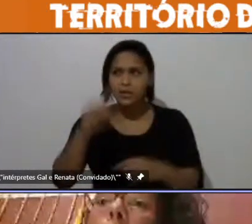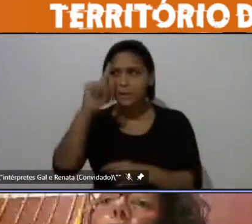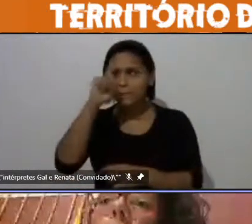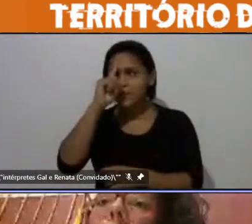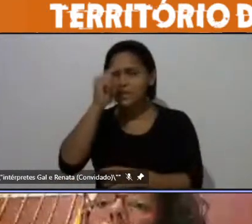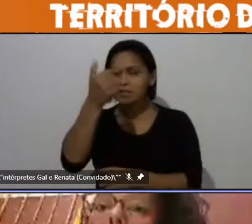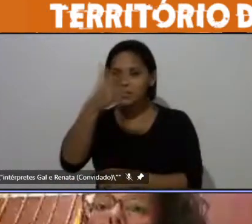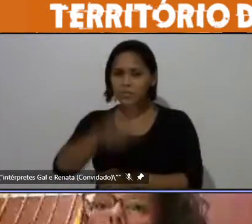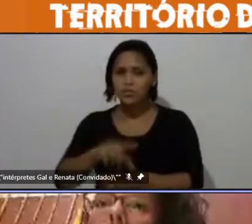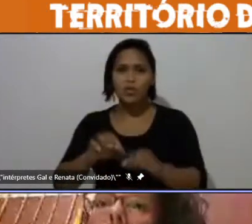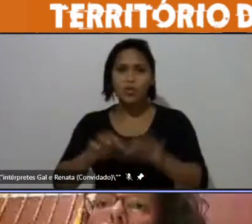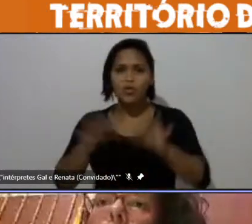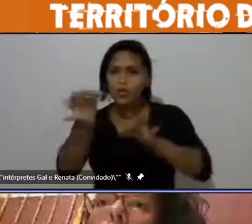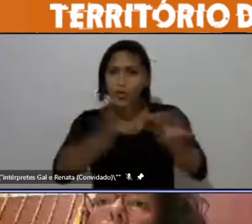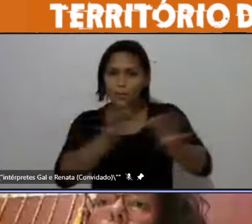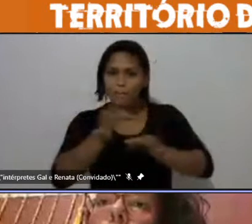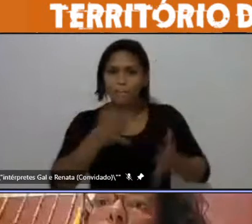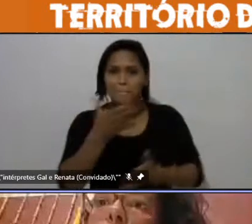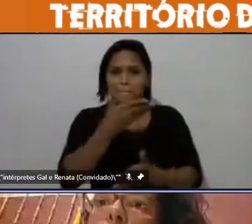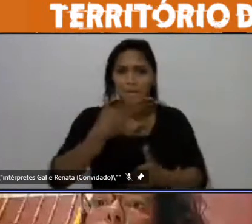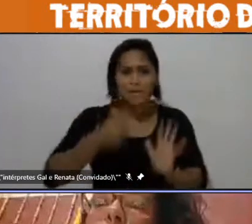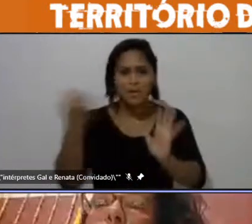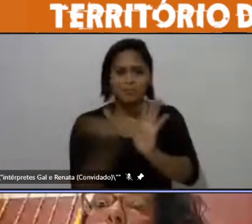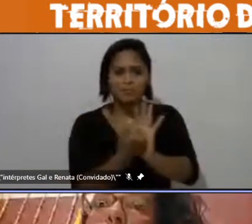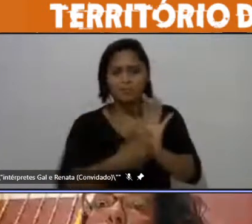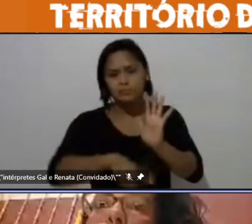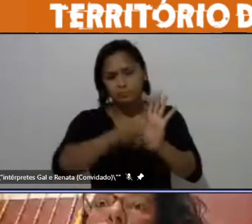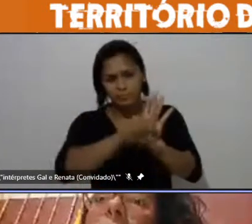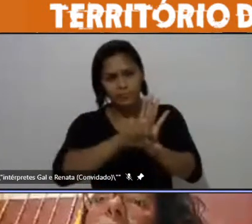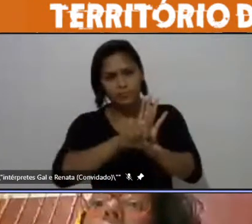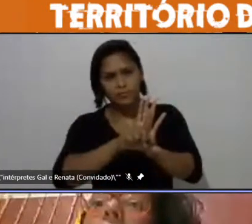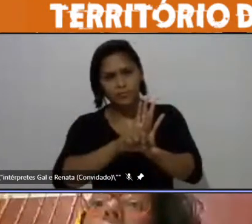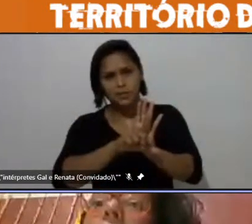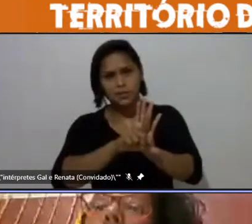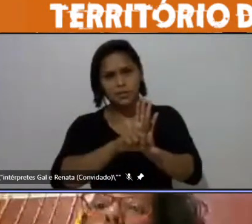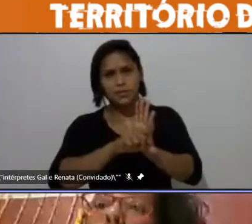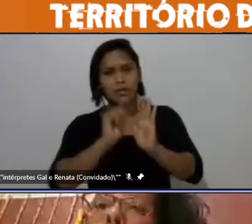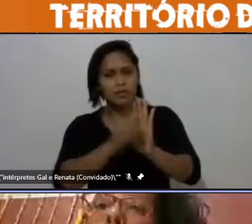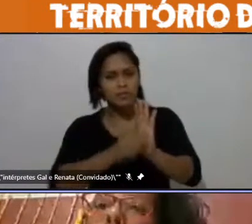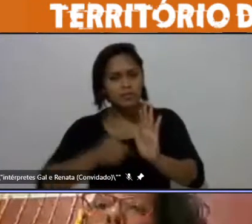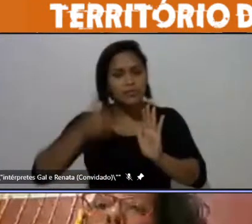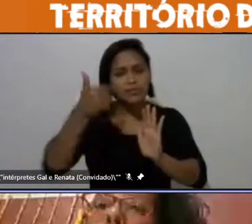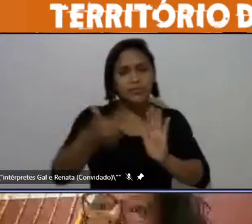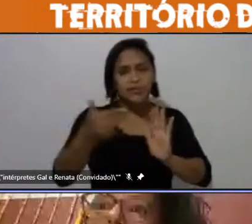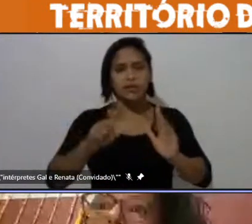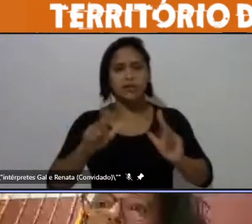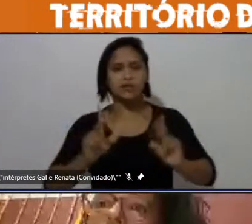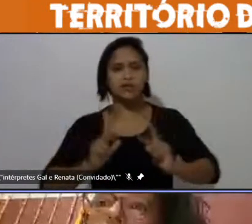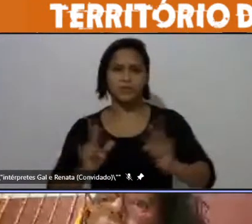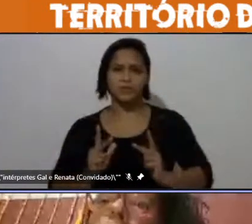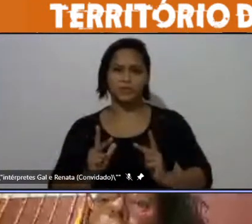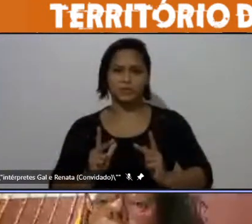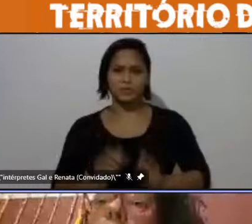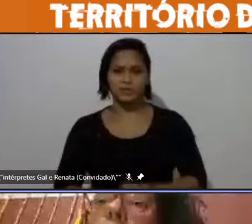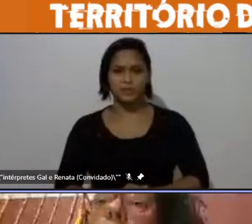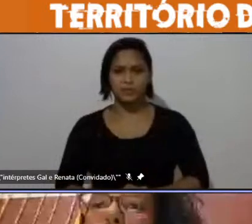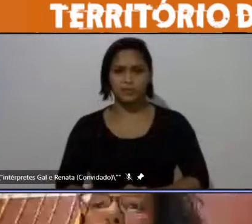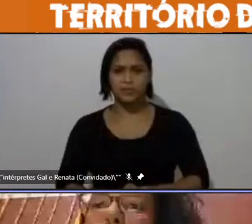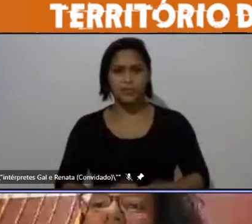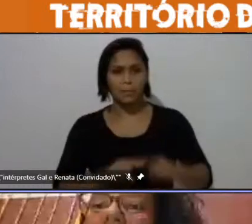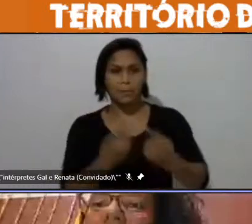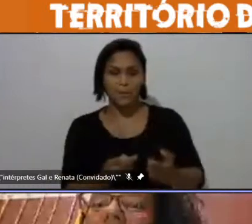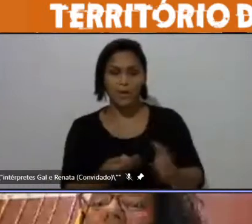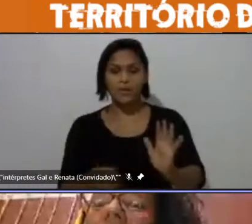repensar e aprimorar esse marco legal urbano para além da propriedade privada. Só que a